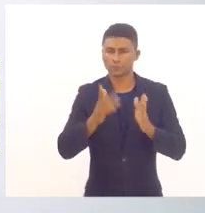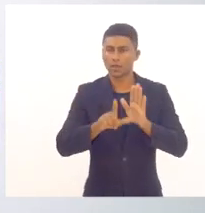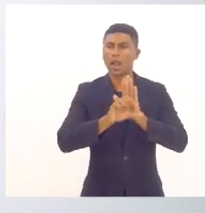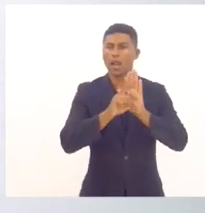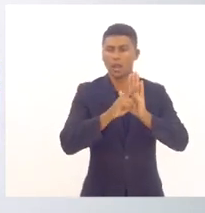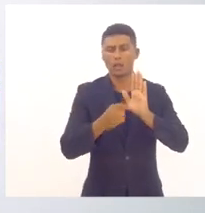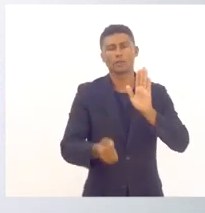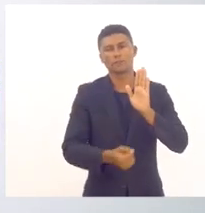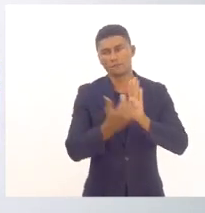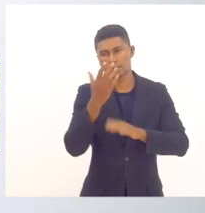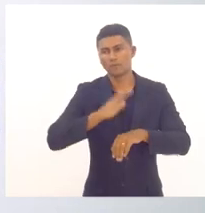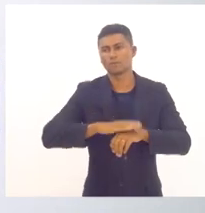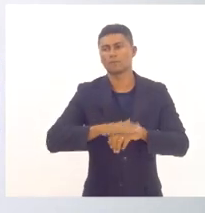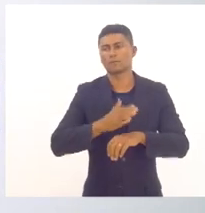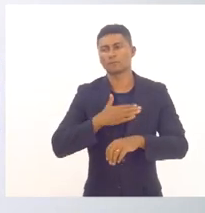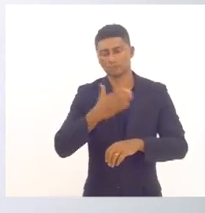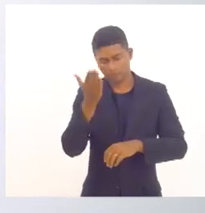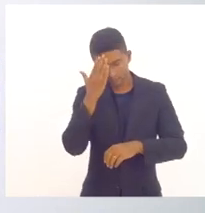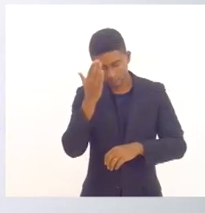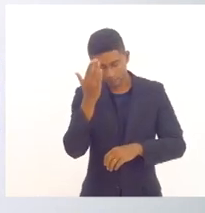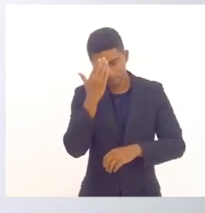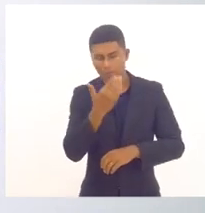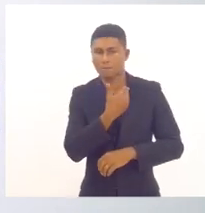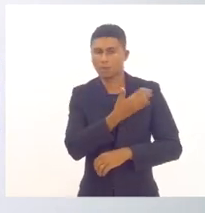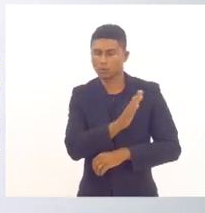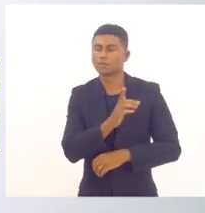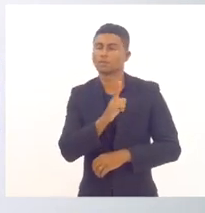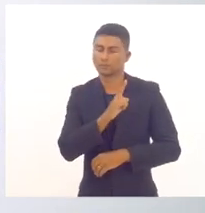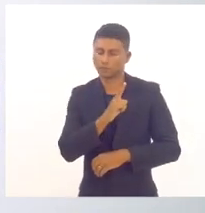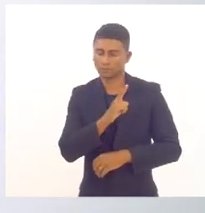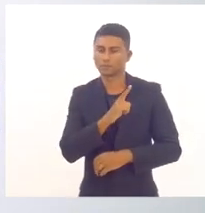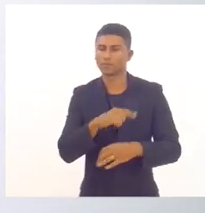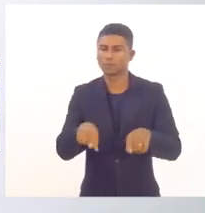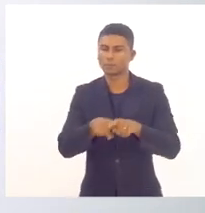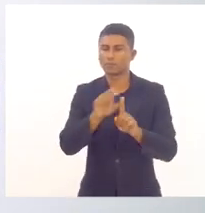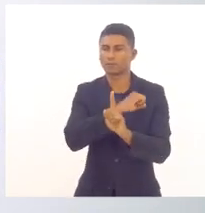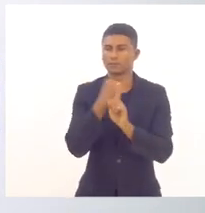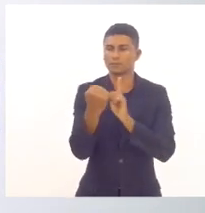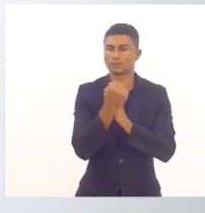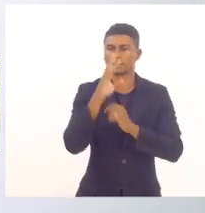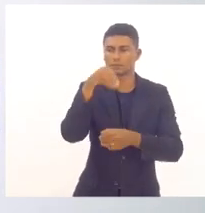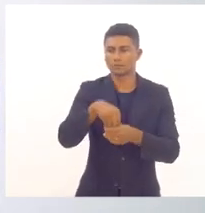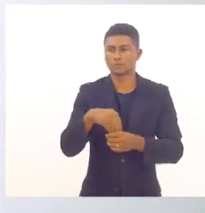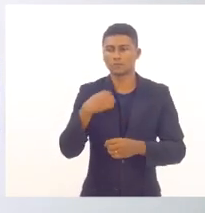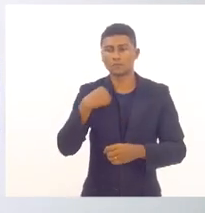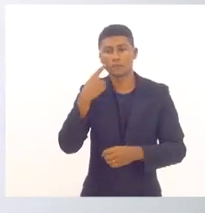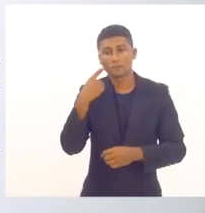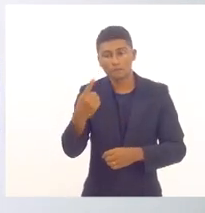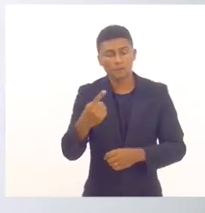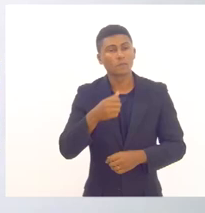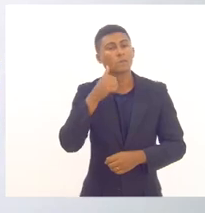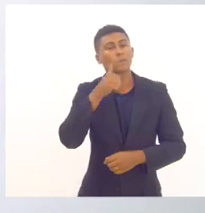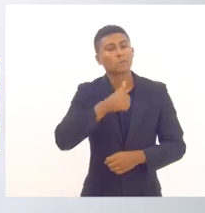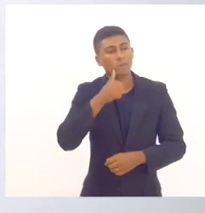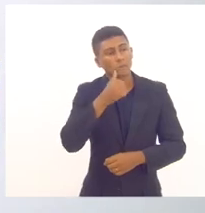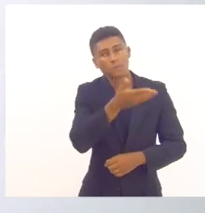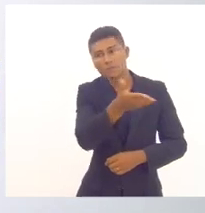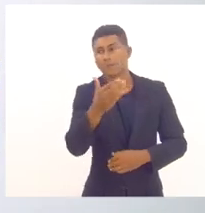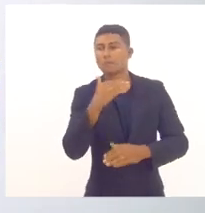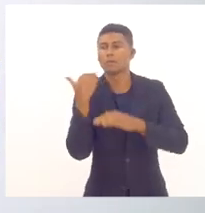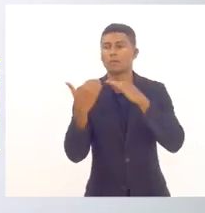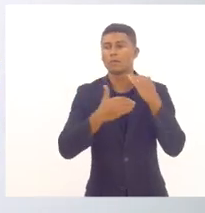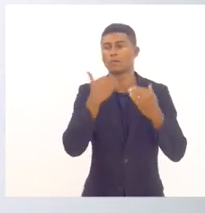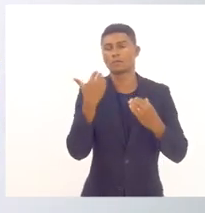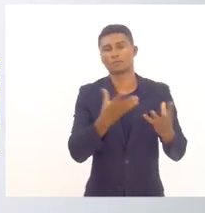isso, sei desse preconceito, existe na sociedade, é muito forte. Olha quanto feminicídio tem, né?